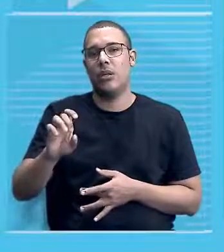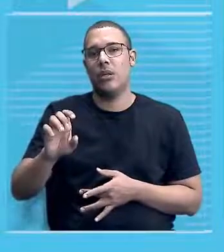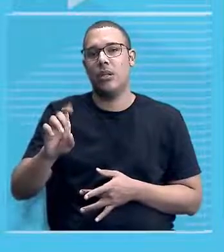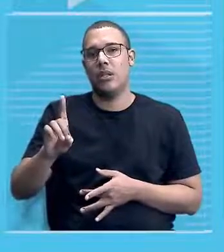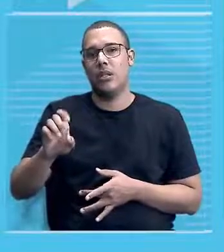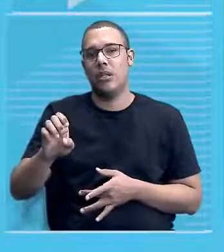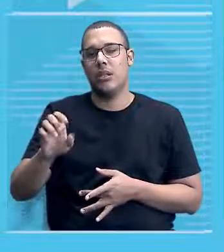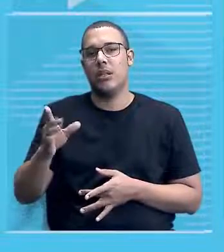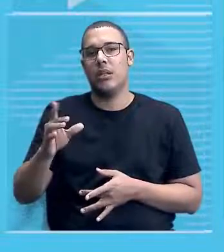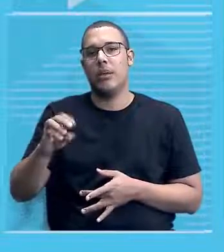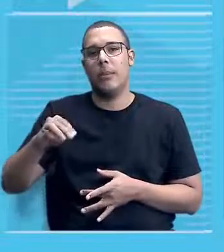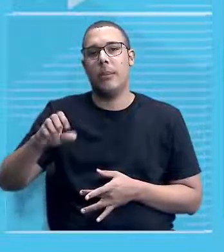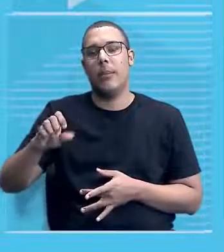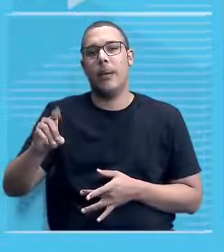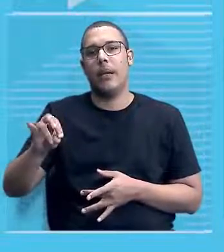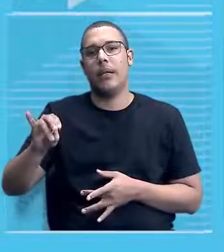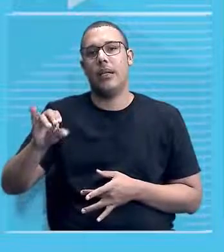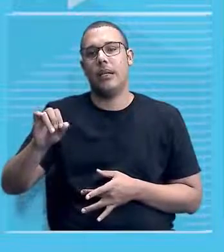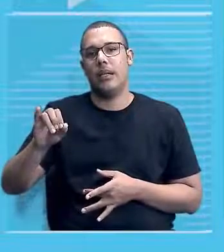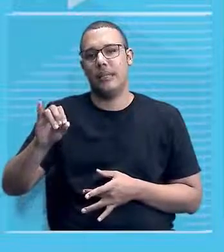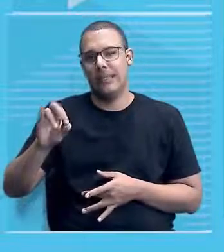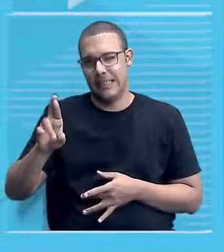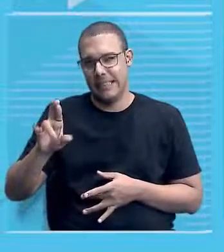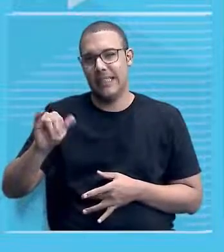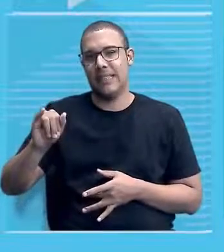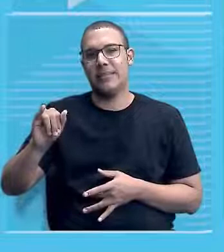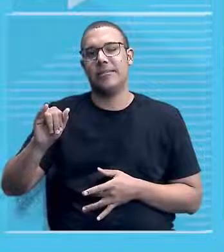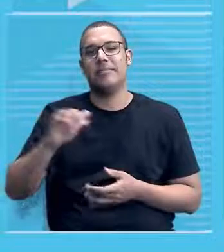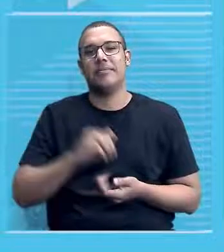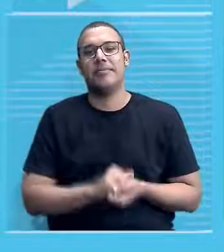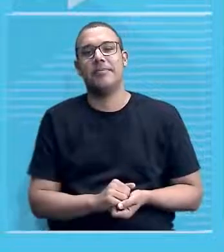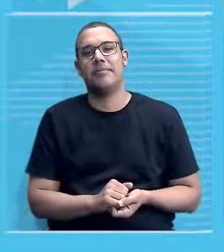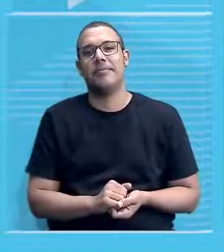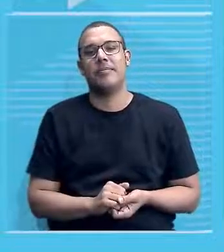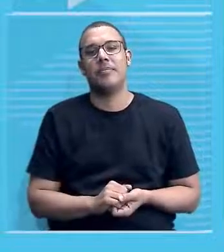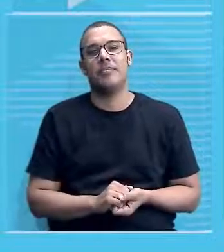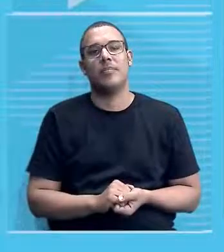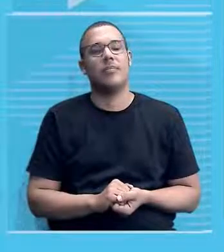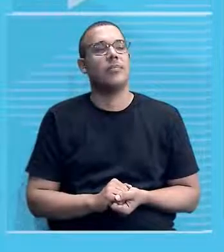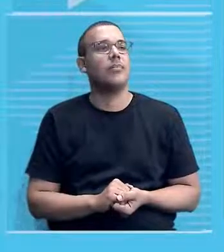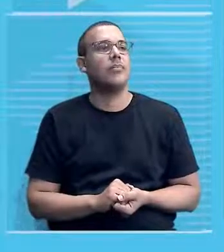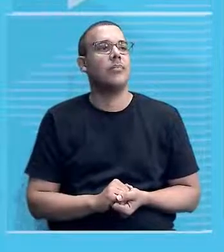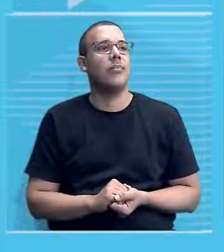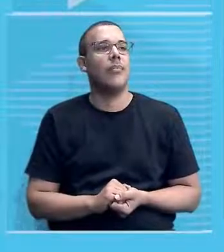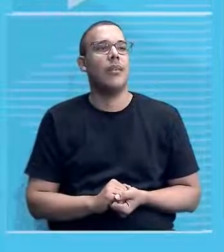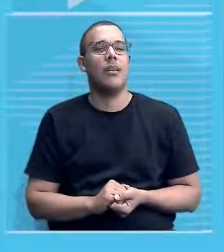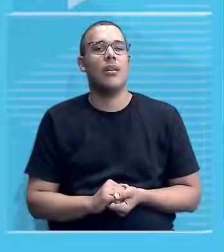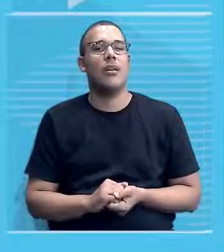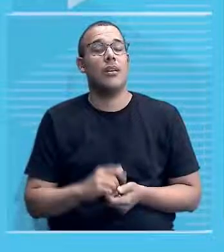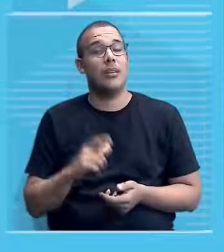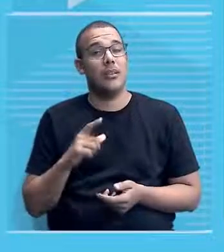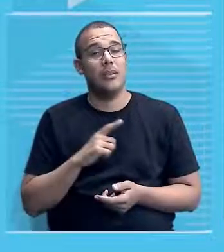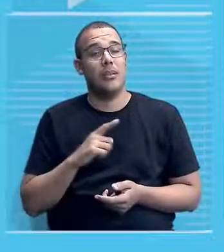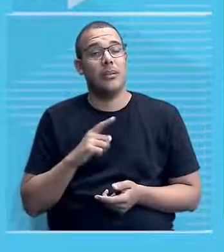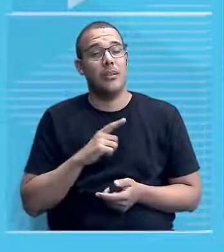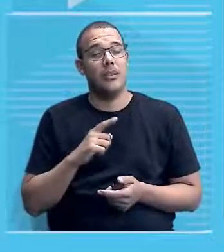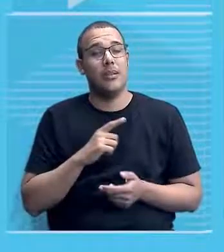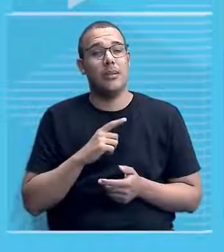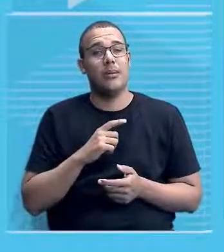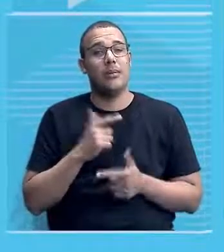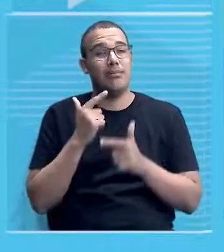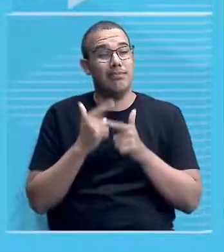não é muito bom Mas tem uma tragédia que aconteceu